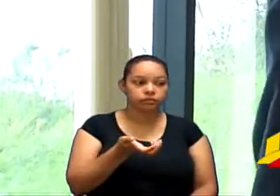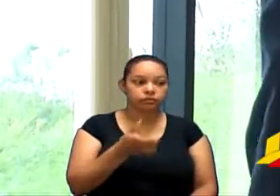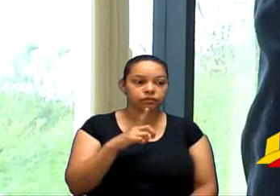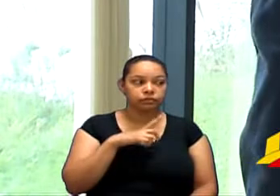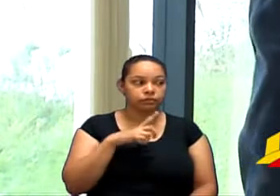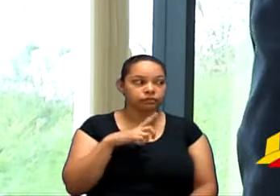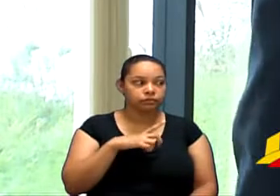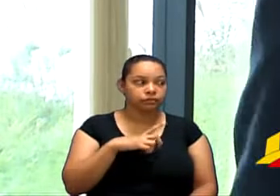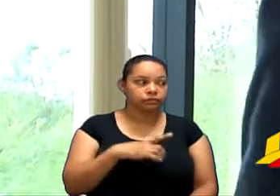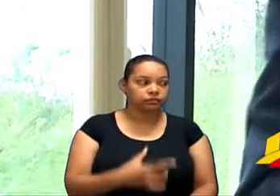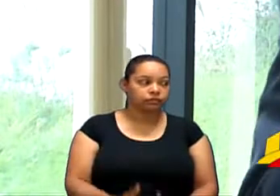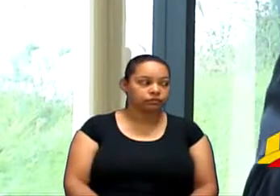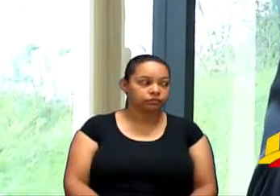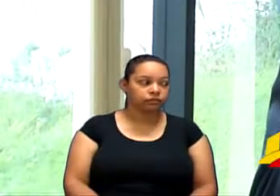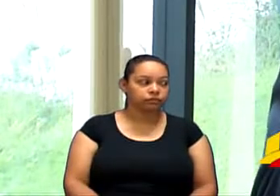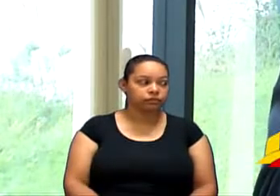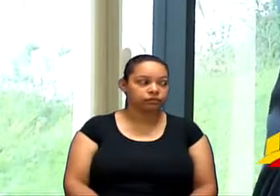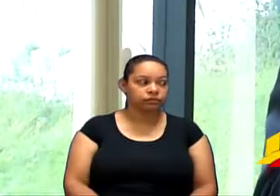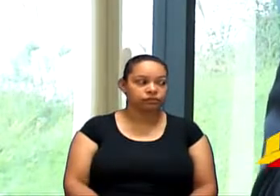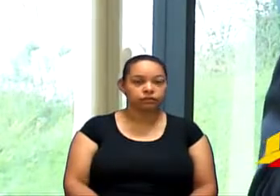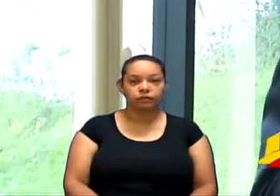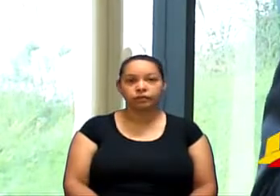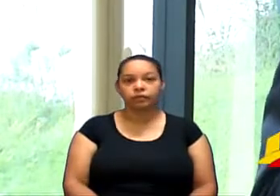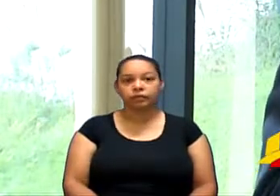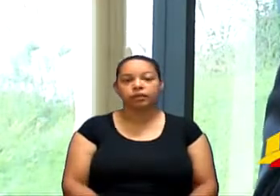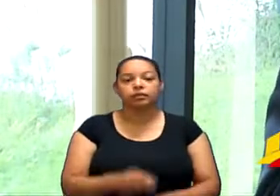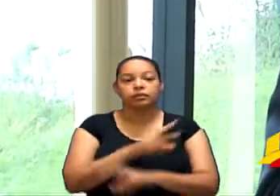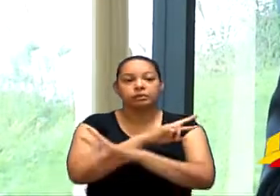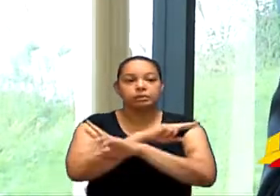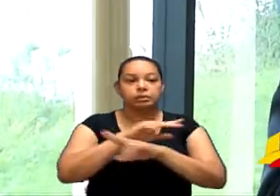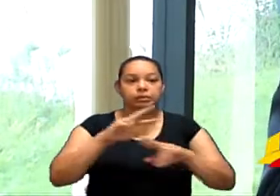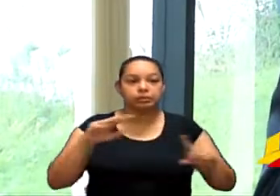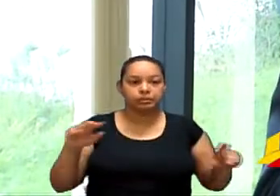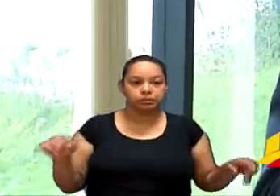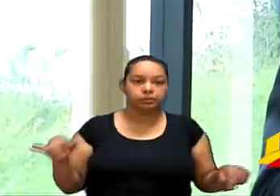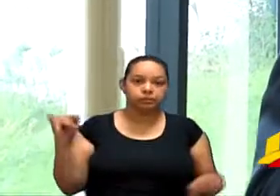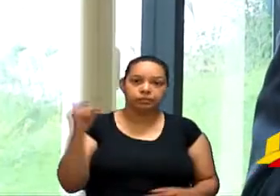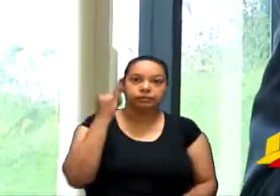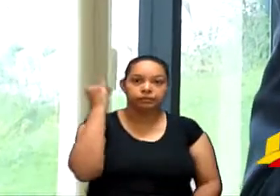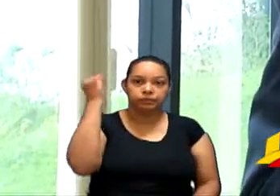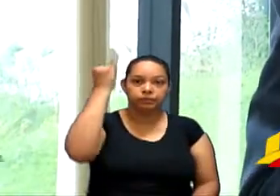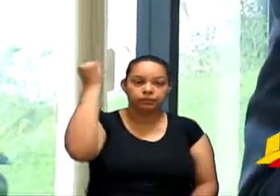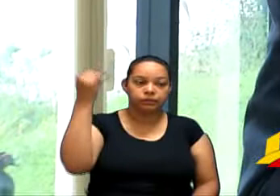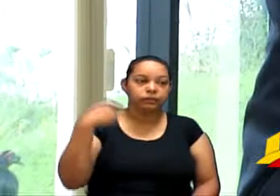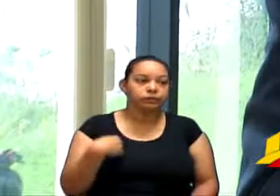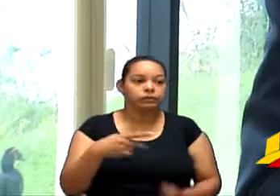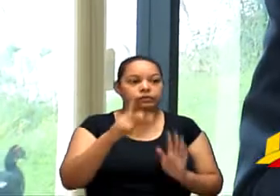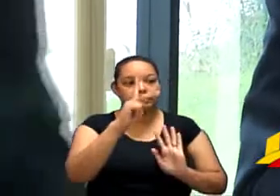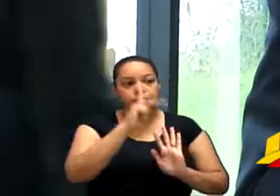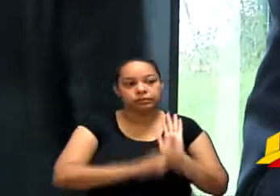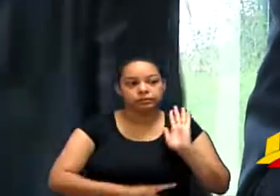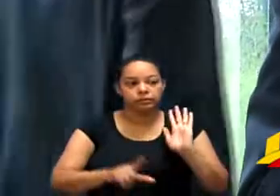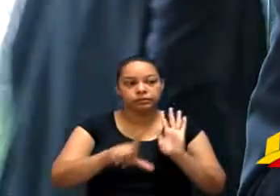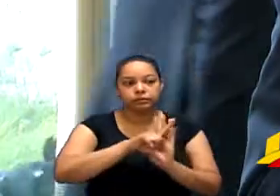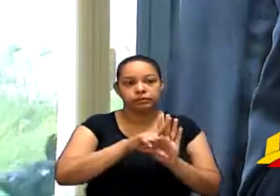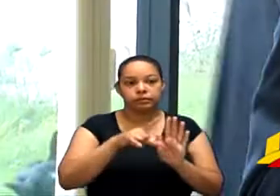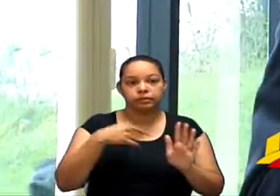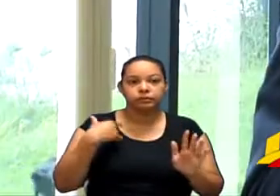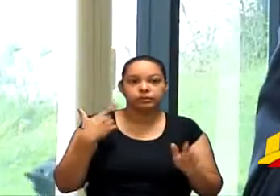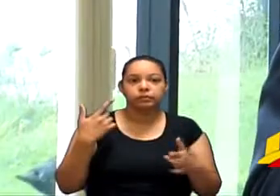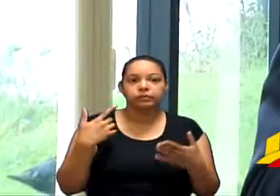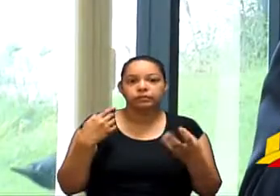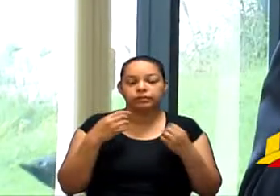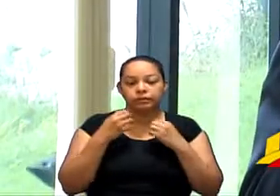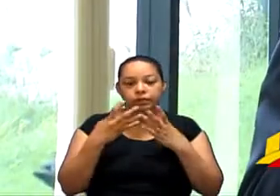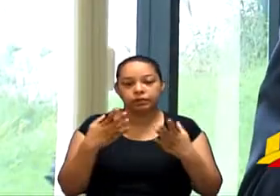eu acho até interessante tem uma série de fatores importantes que faz com que esse projeto de leiga em uma certa notoriedade